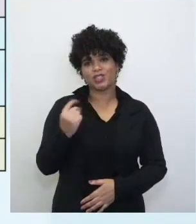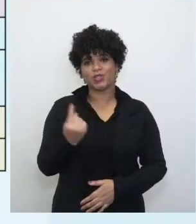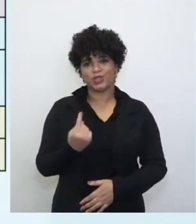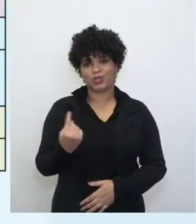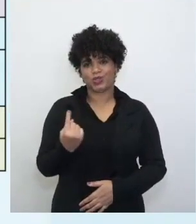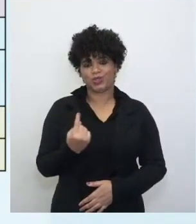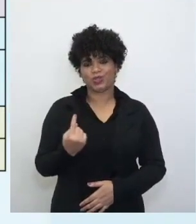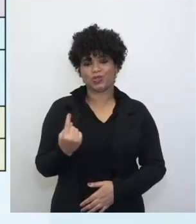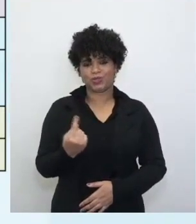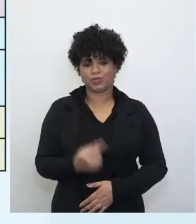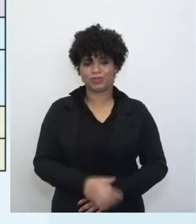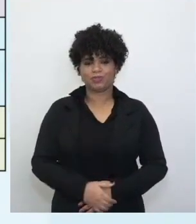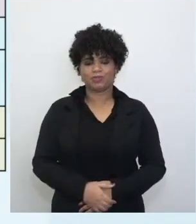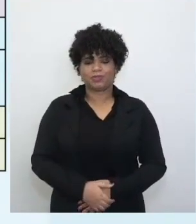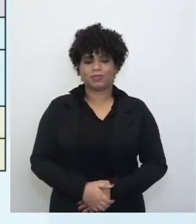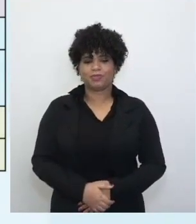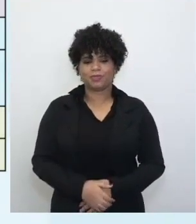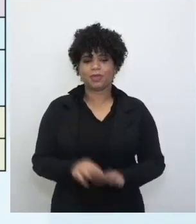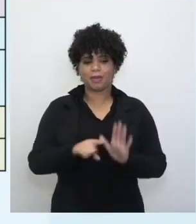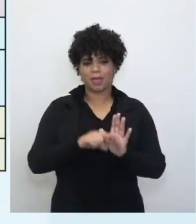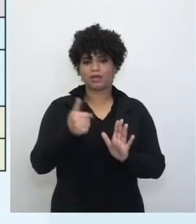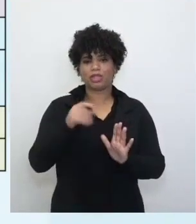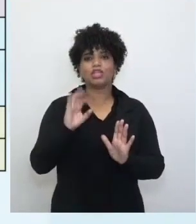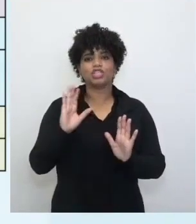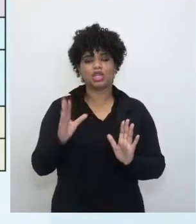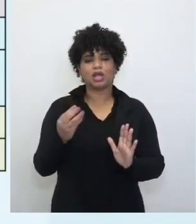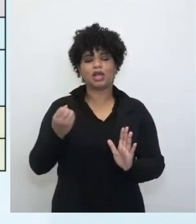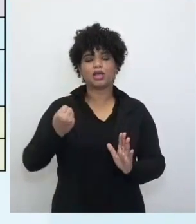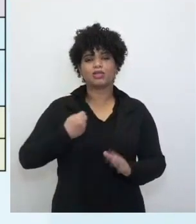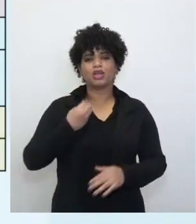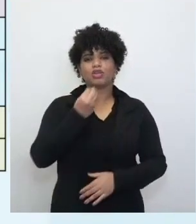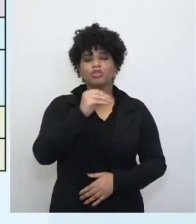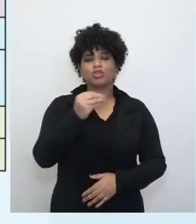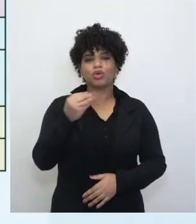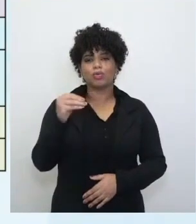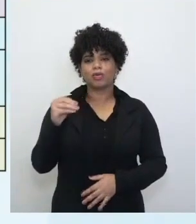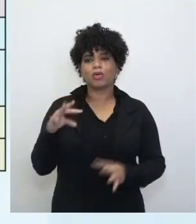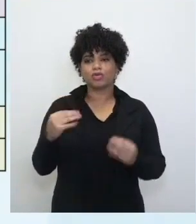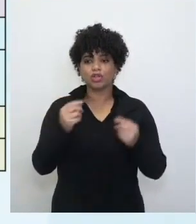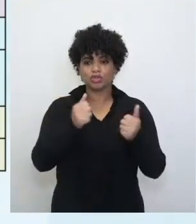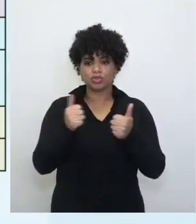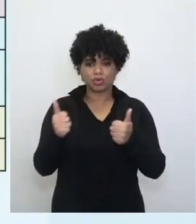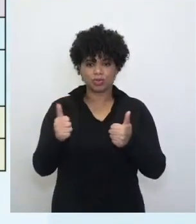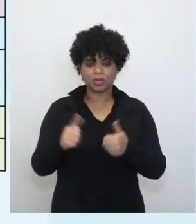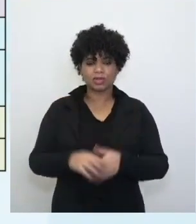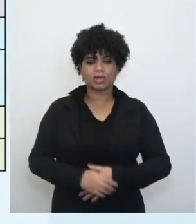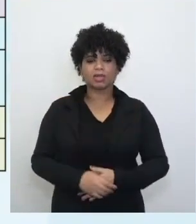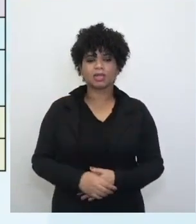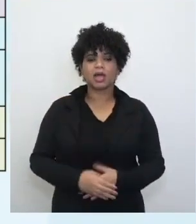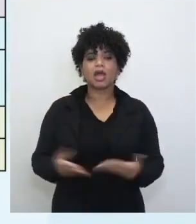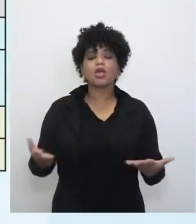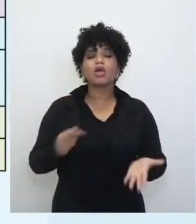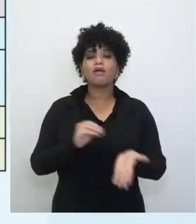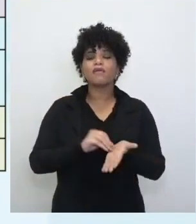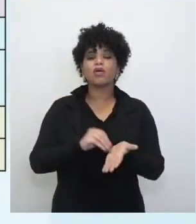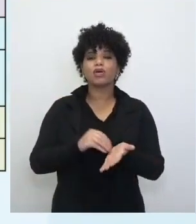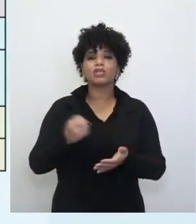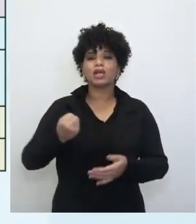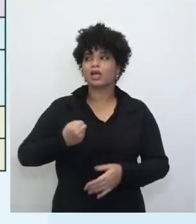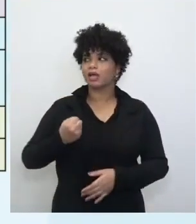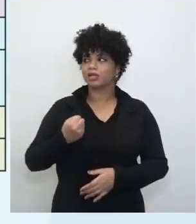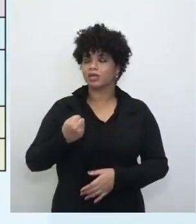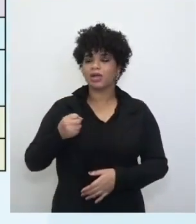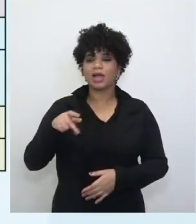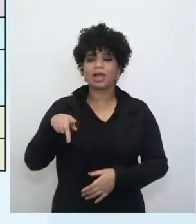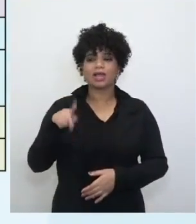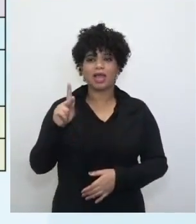independente é menos 10. Anotei todos os meus coeficientes. Tudo bem até aqui? Bom, agora falta anotar o k. Lembra